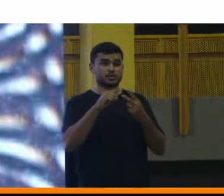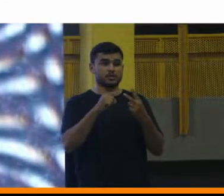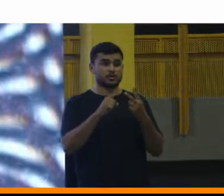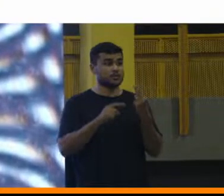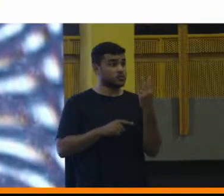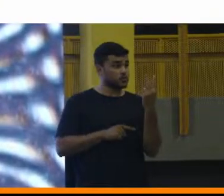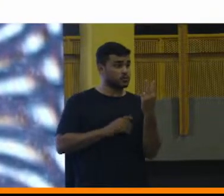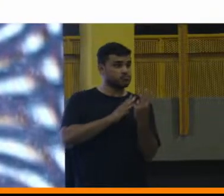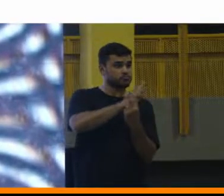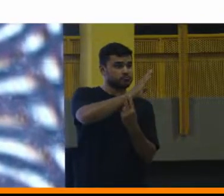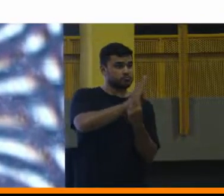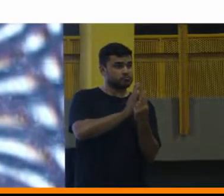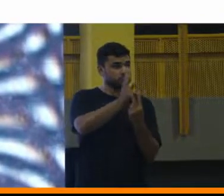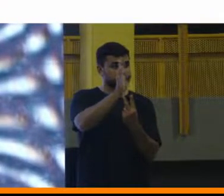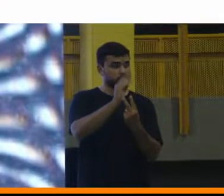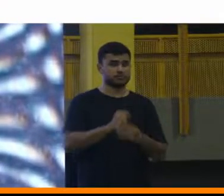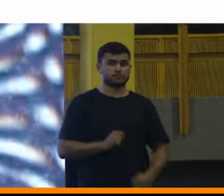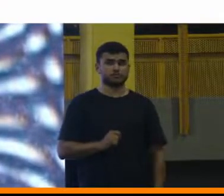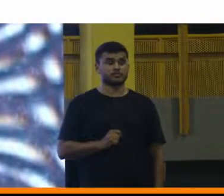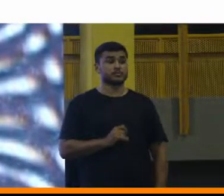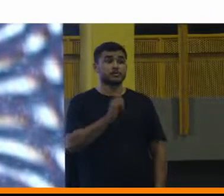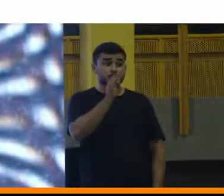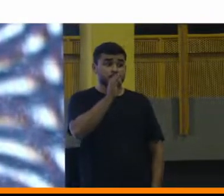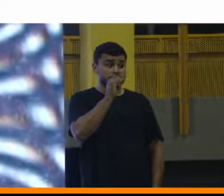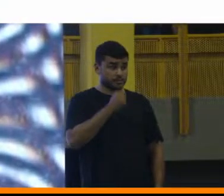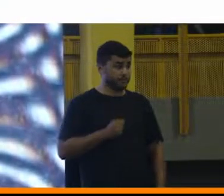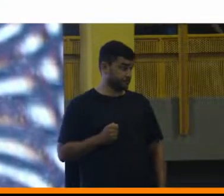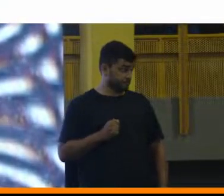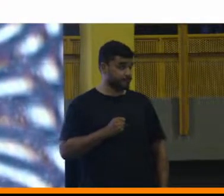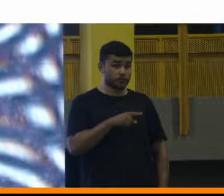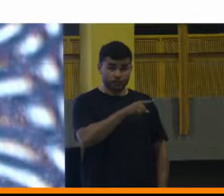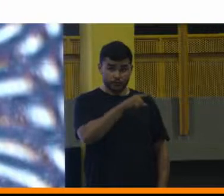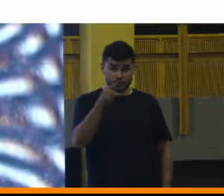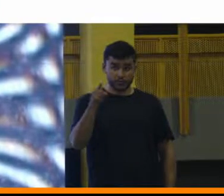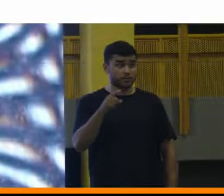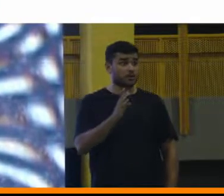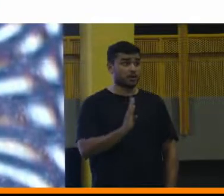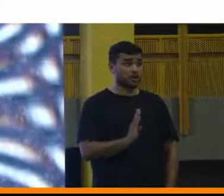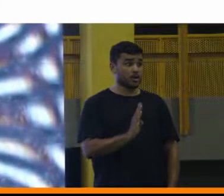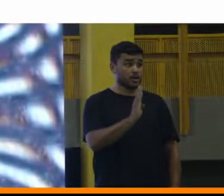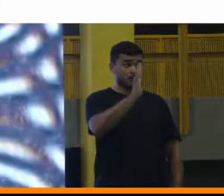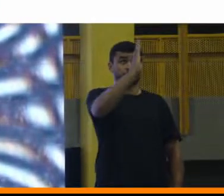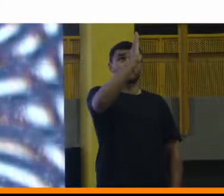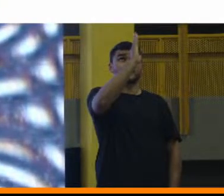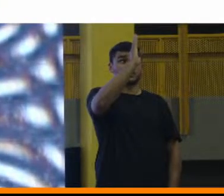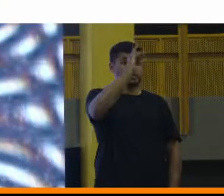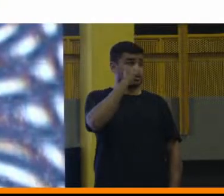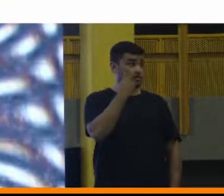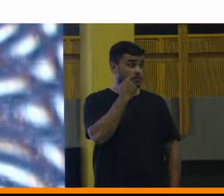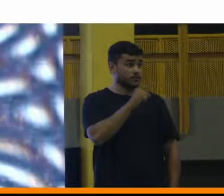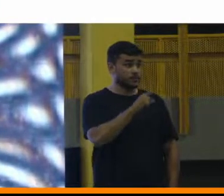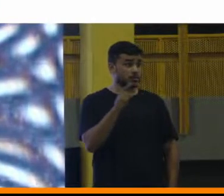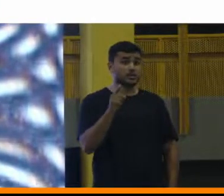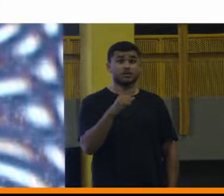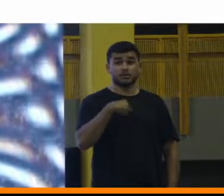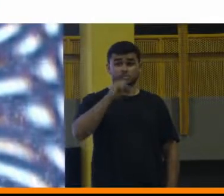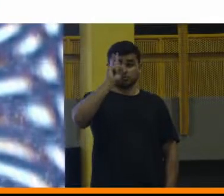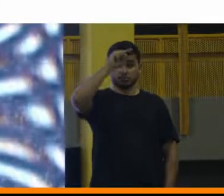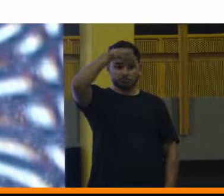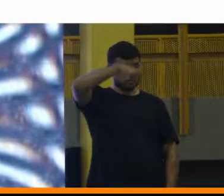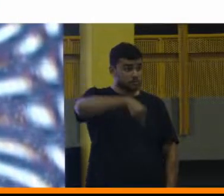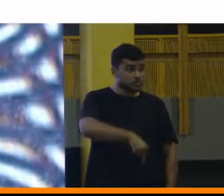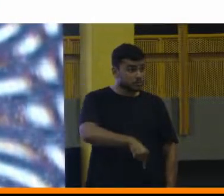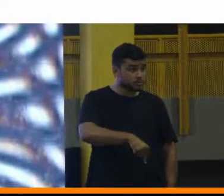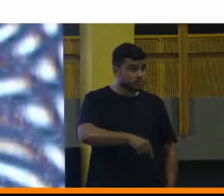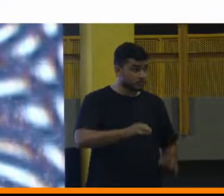uma ideia. Direção vertical tem o sentido para cima e o sentido para